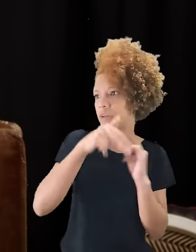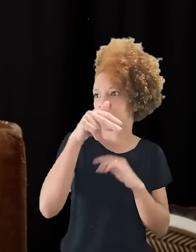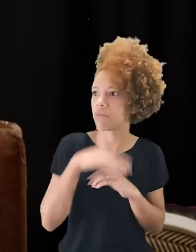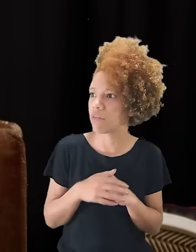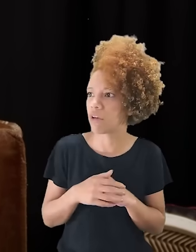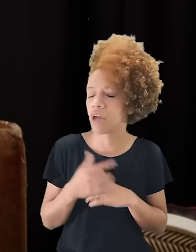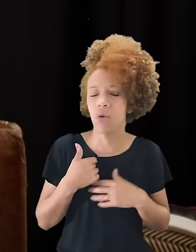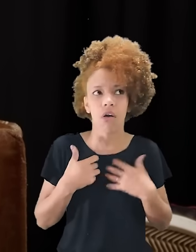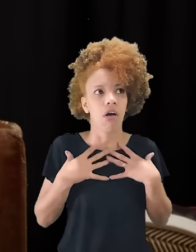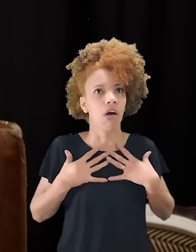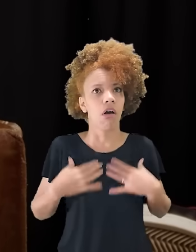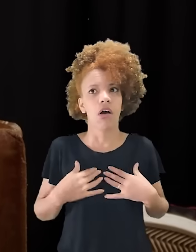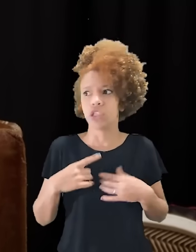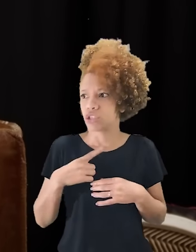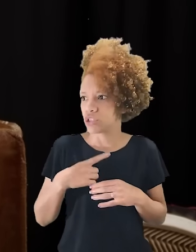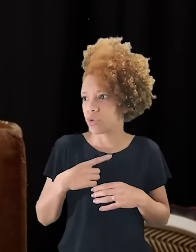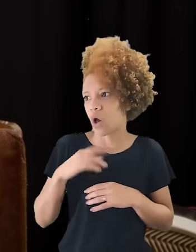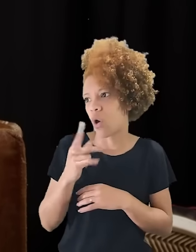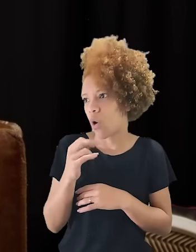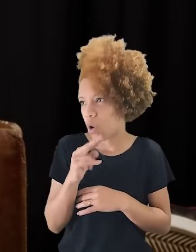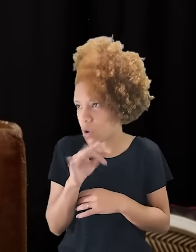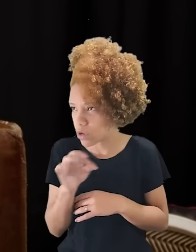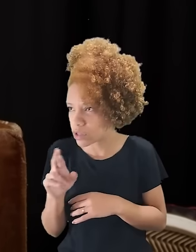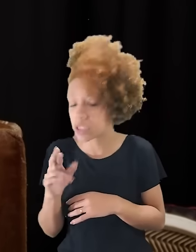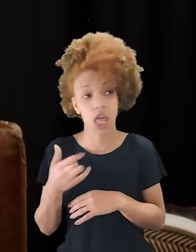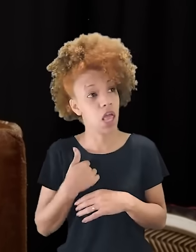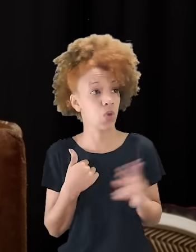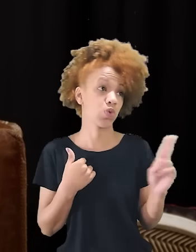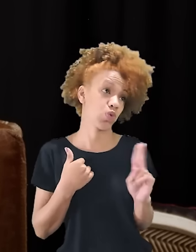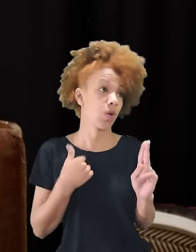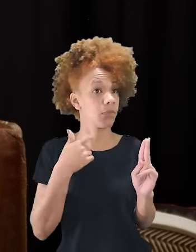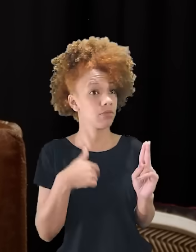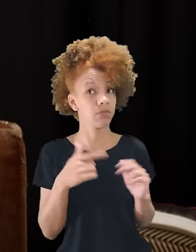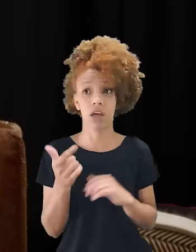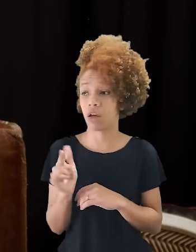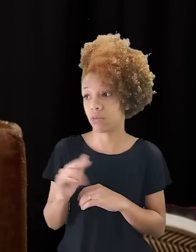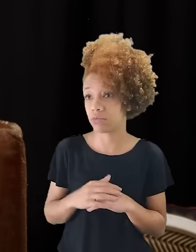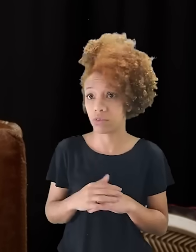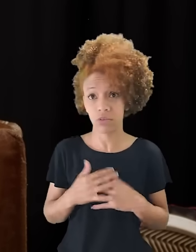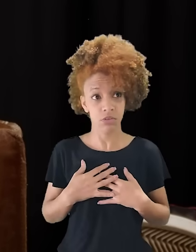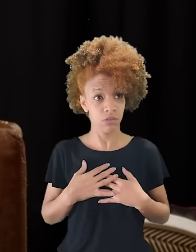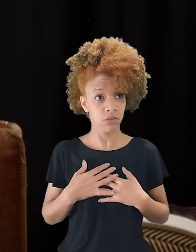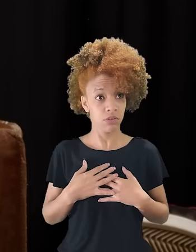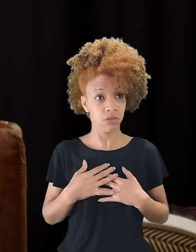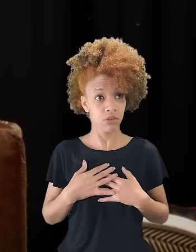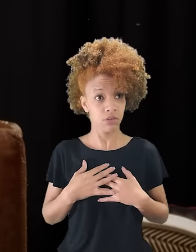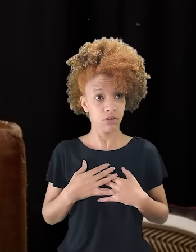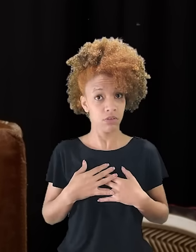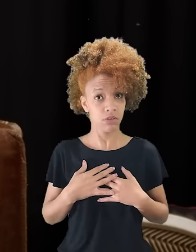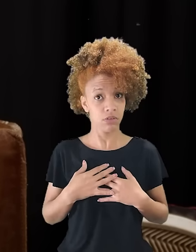passou fiquei branca e tinha uma rosters na porta aí ela falou eu sou a fulana de tal aí a roster fez assim